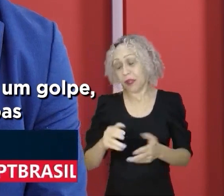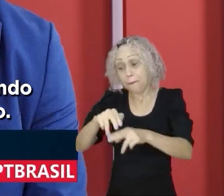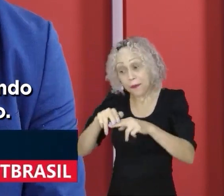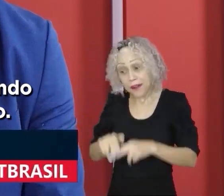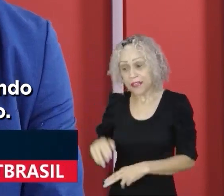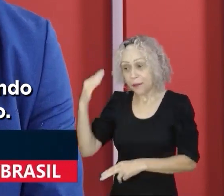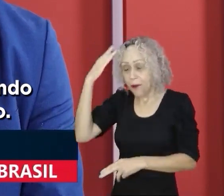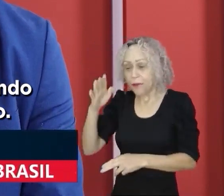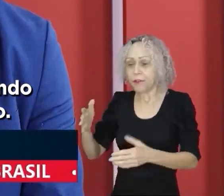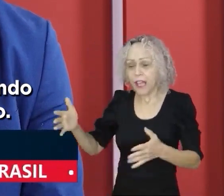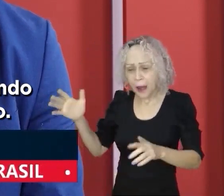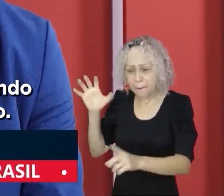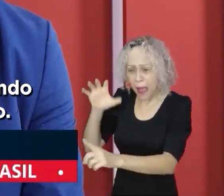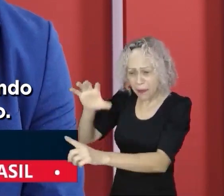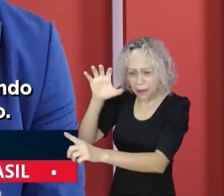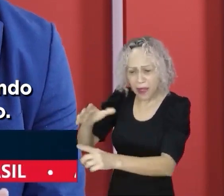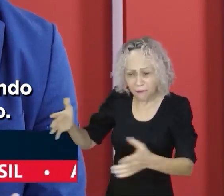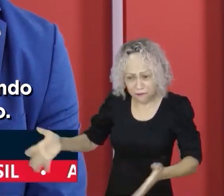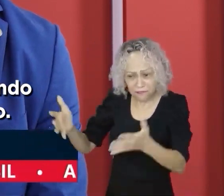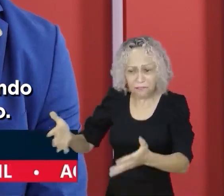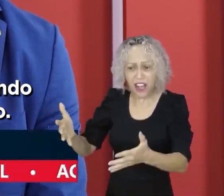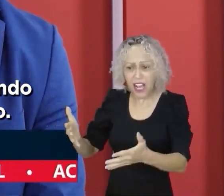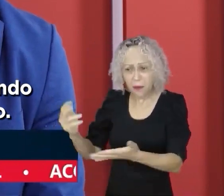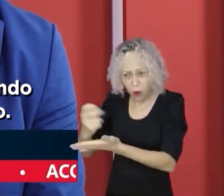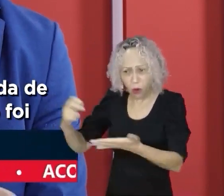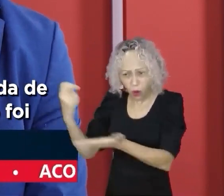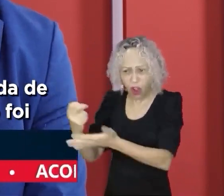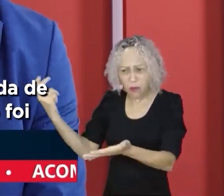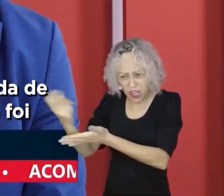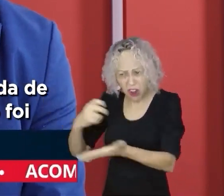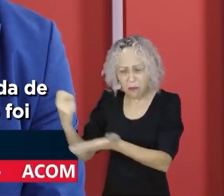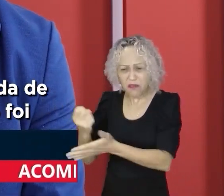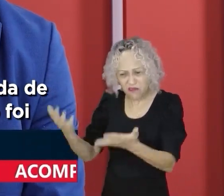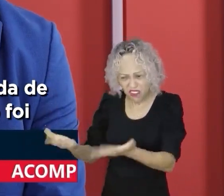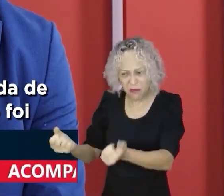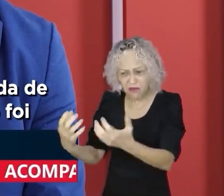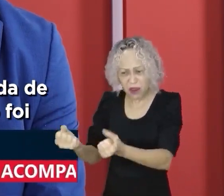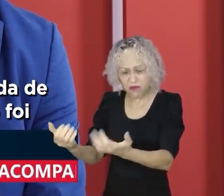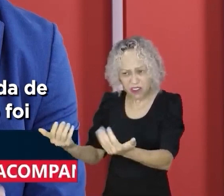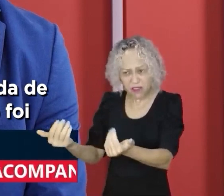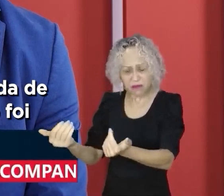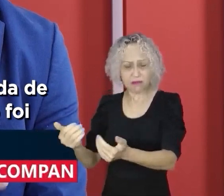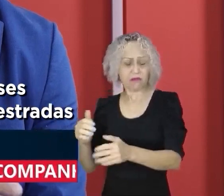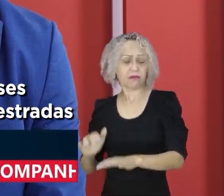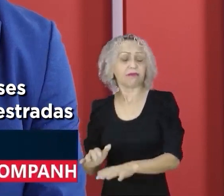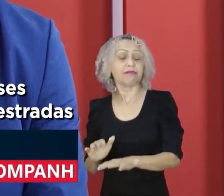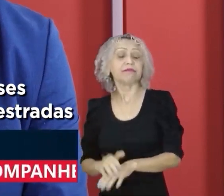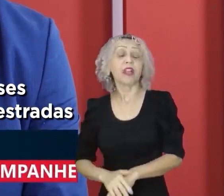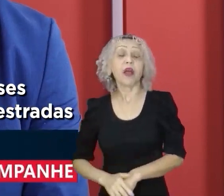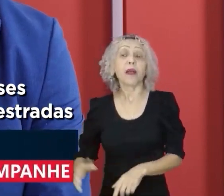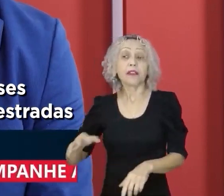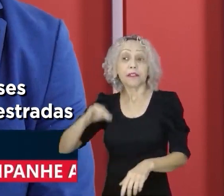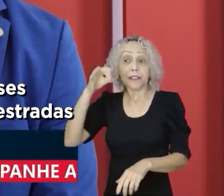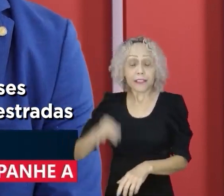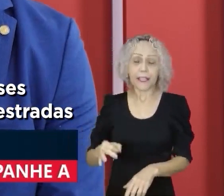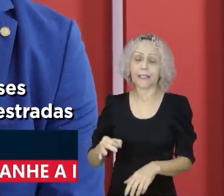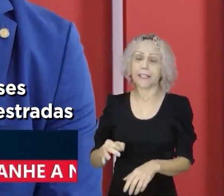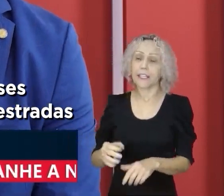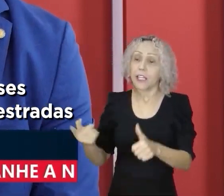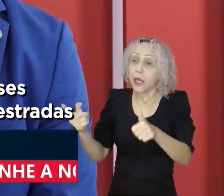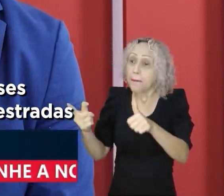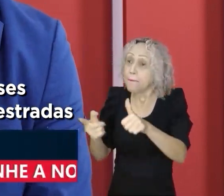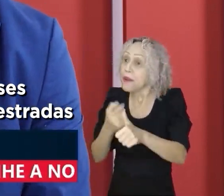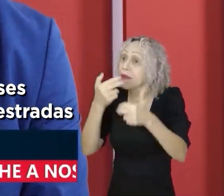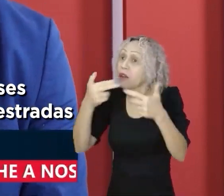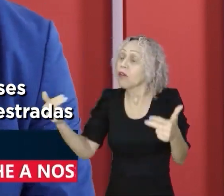as pessoas, e isso terminou gerando toda essa confusão. Então não tenho dúvida de que o primeiro passo foi justamente esses